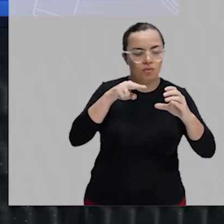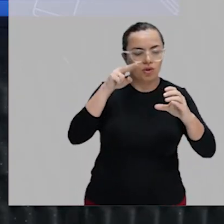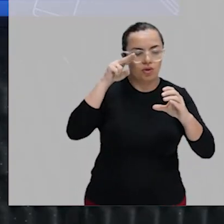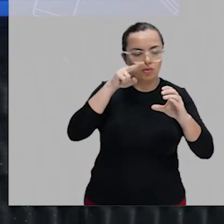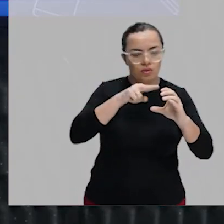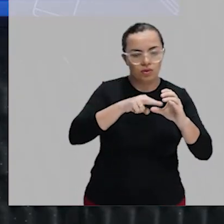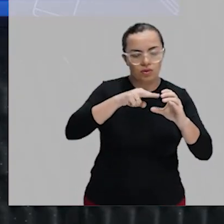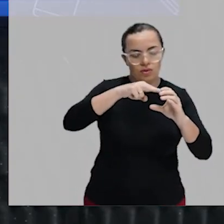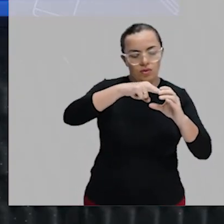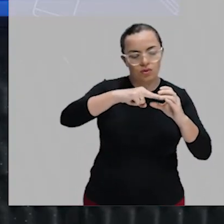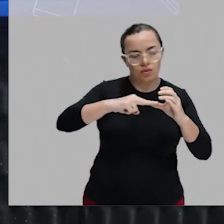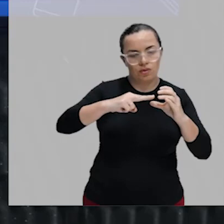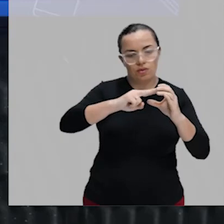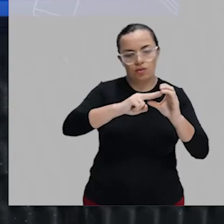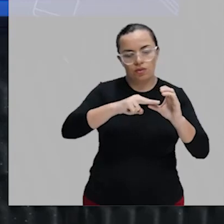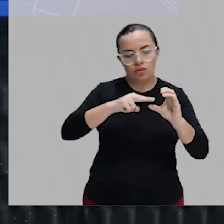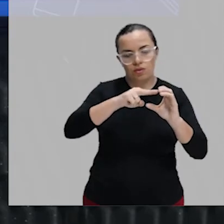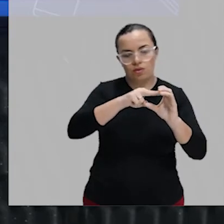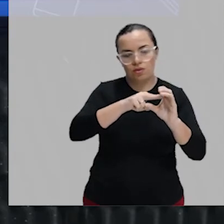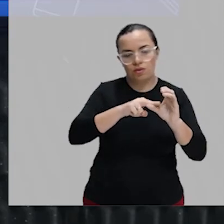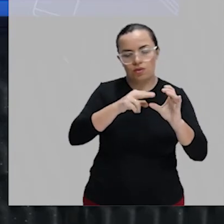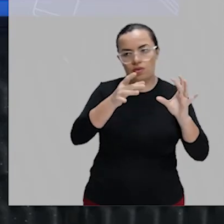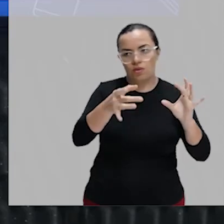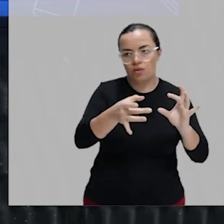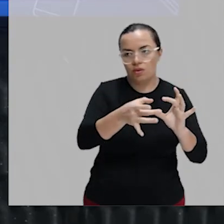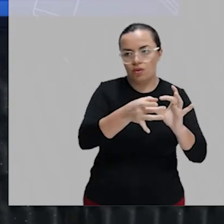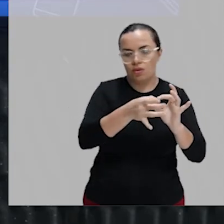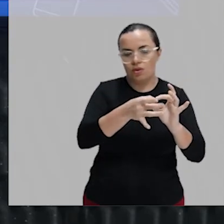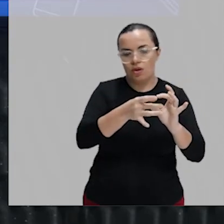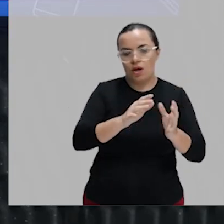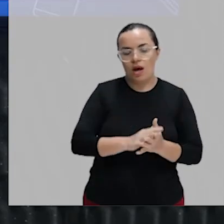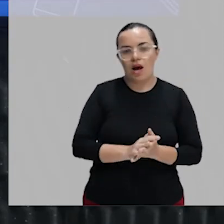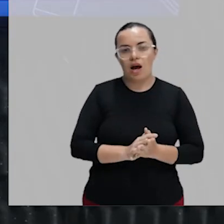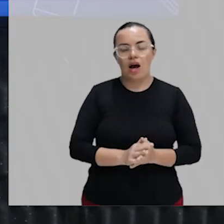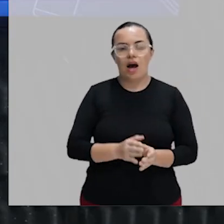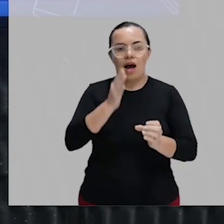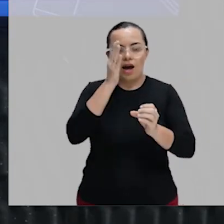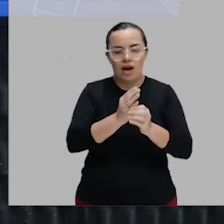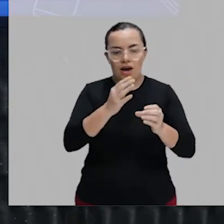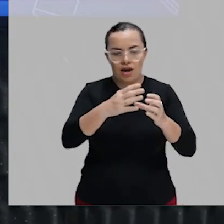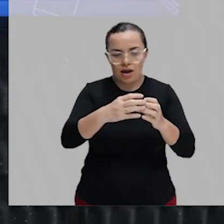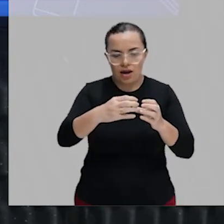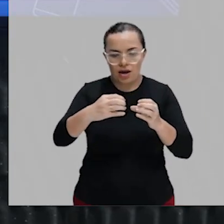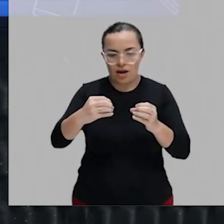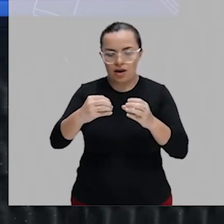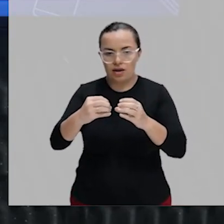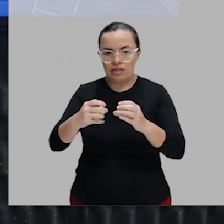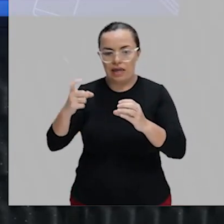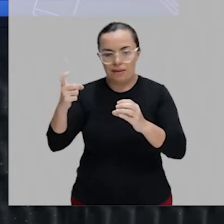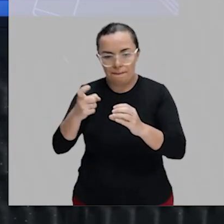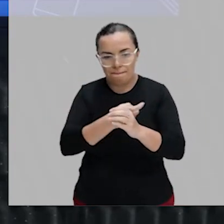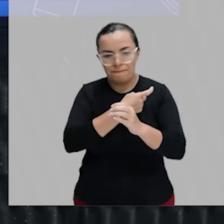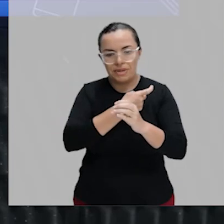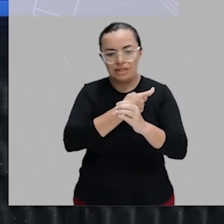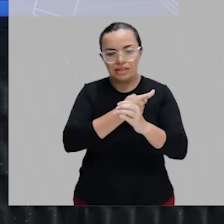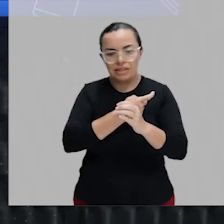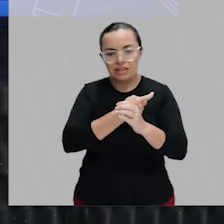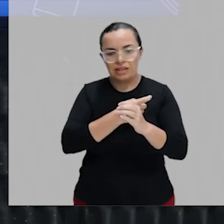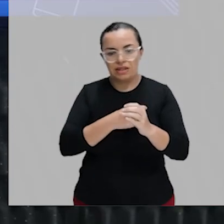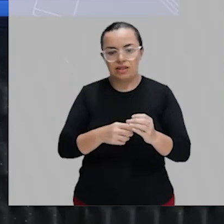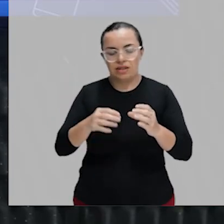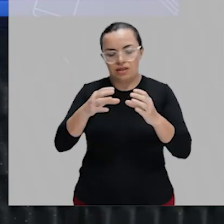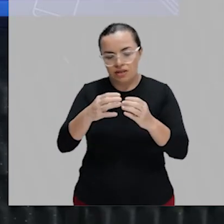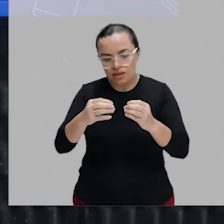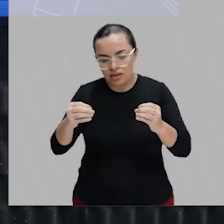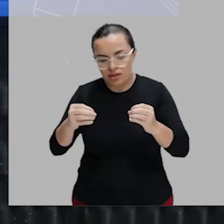divisão celular, esses microtúbulos se ligam aqui, ó, a esses cromossomos. E aí, esses cromossomos vão sendo puxados para